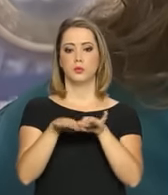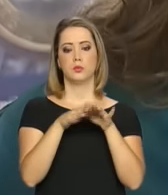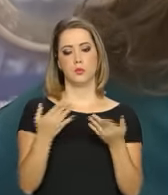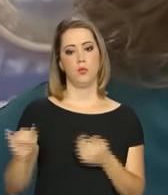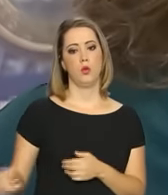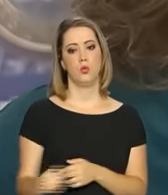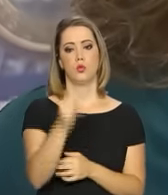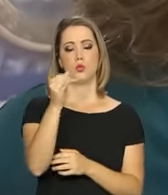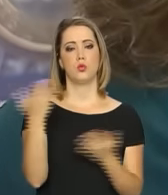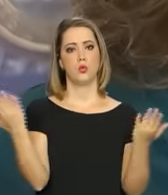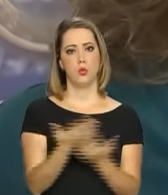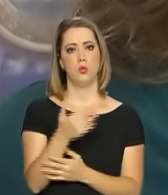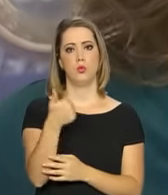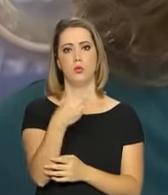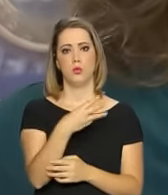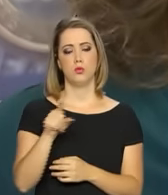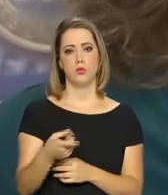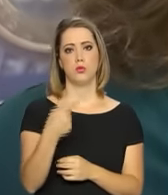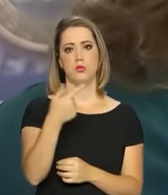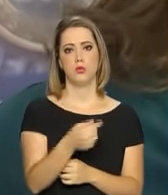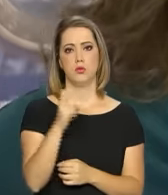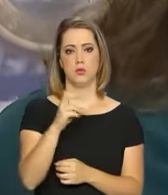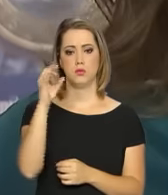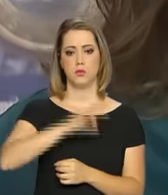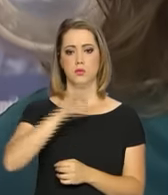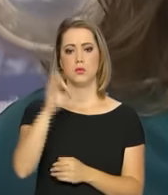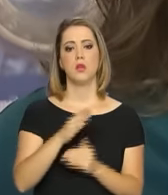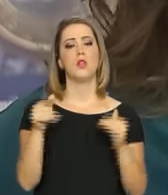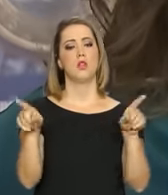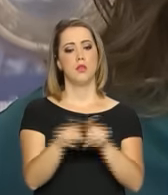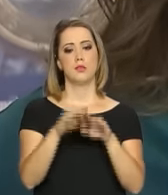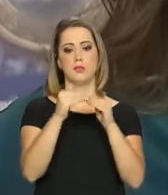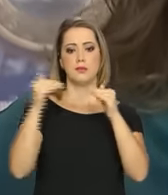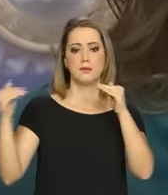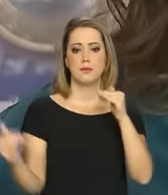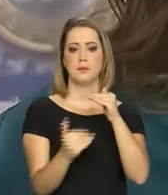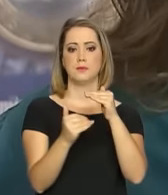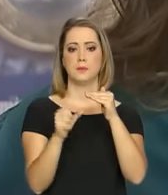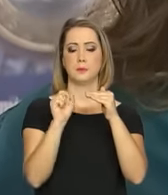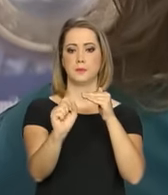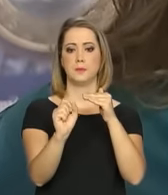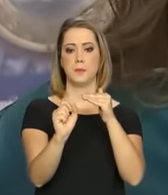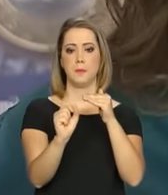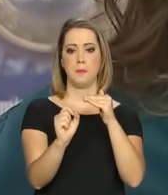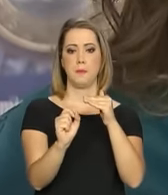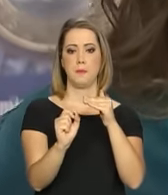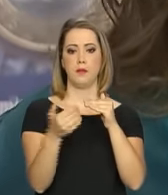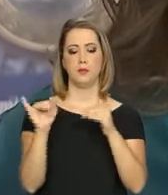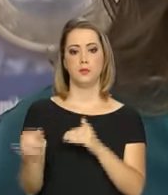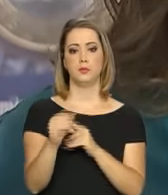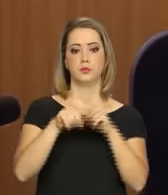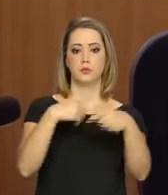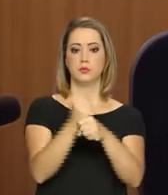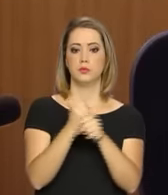ael que hoje está em 1,75% ao ano deve cair também na próxima reunião do comitê de política monetária em janeiro